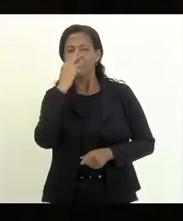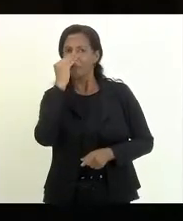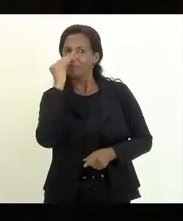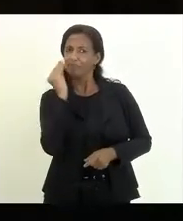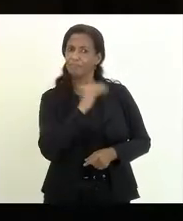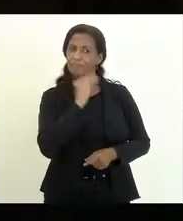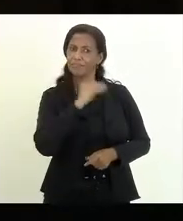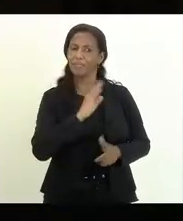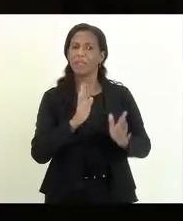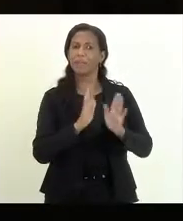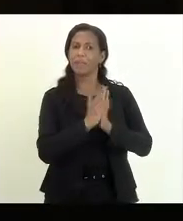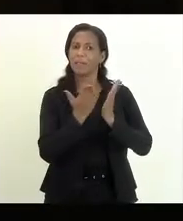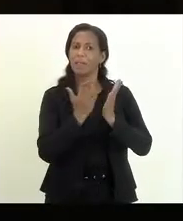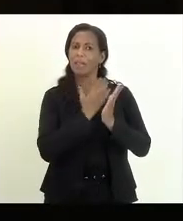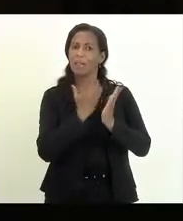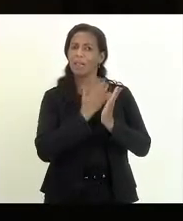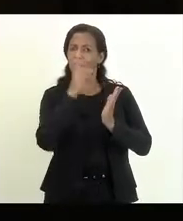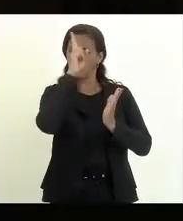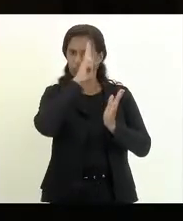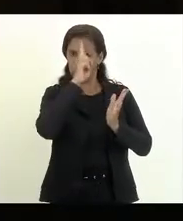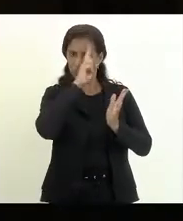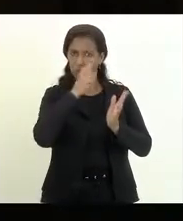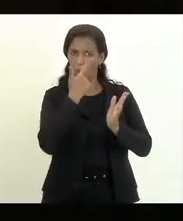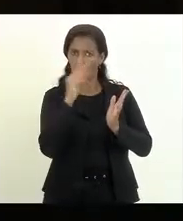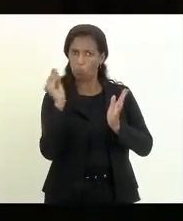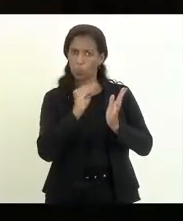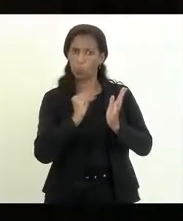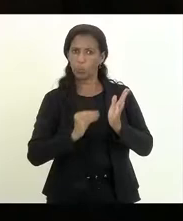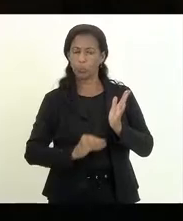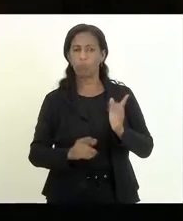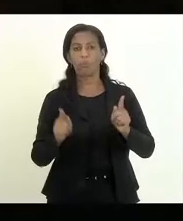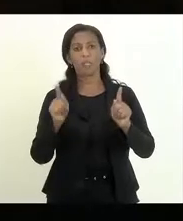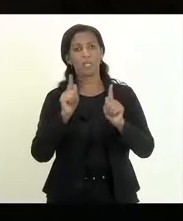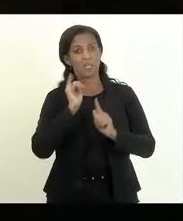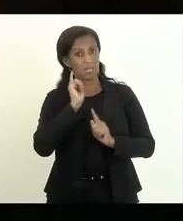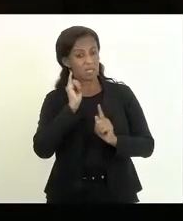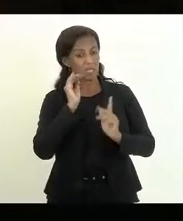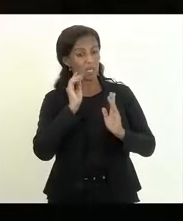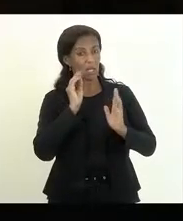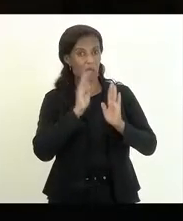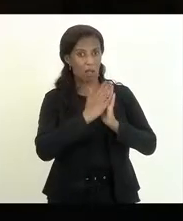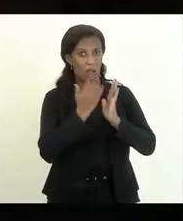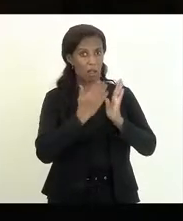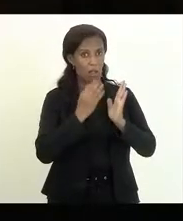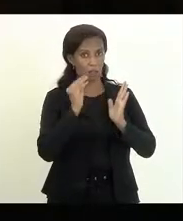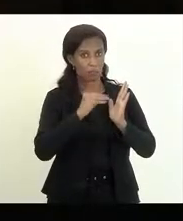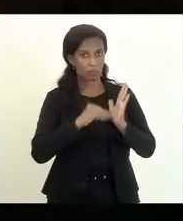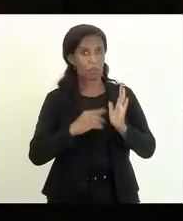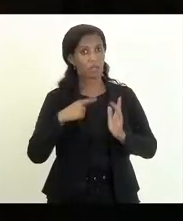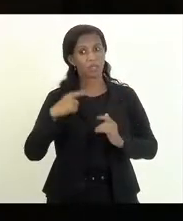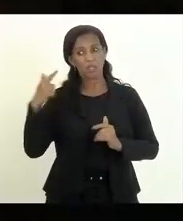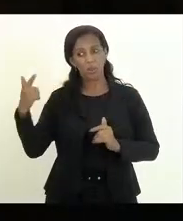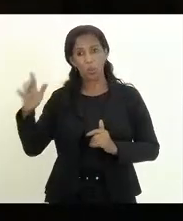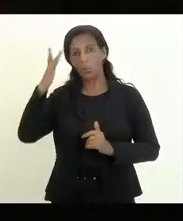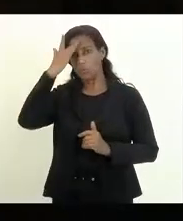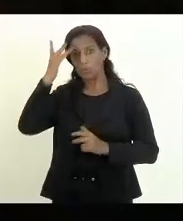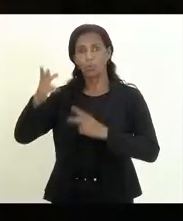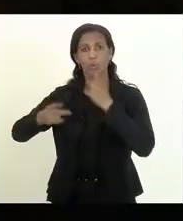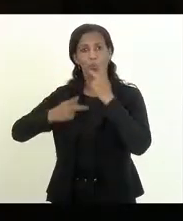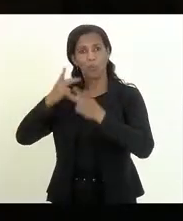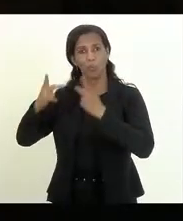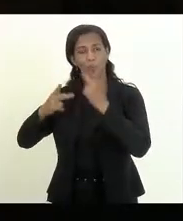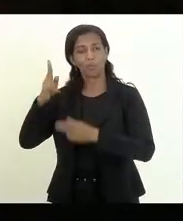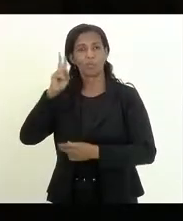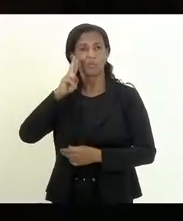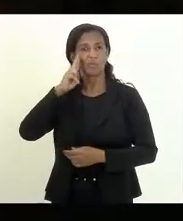pelos livros de história. E se não são ignorados pelos livros de história, temos outros contadores de história